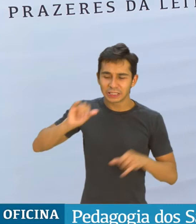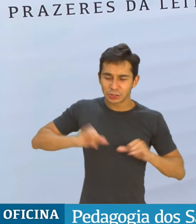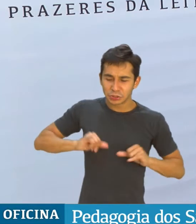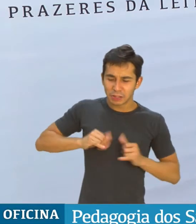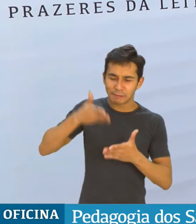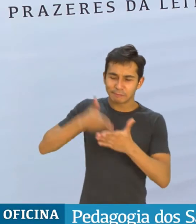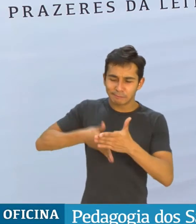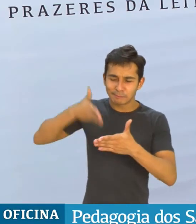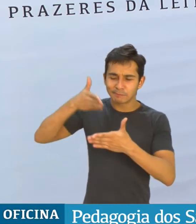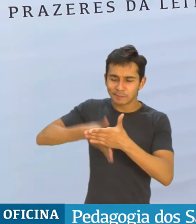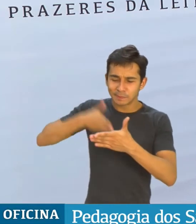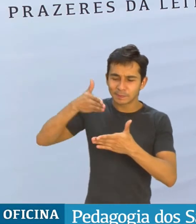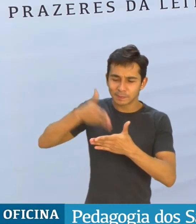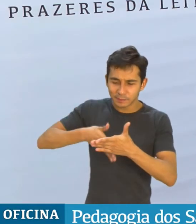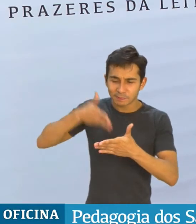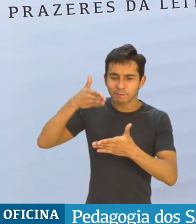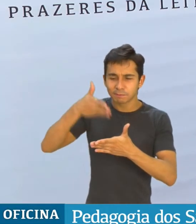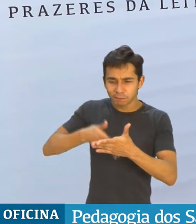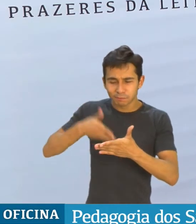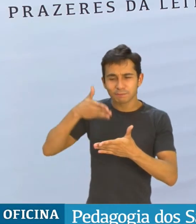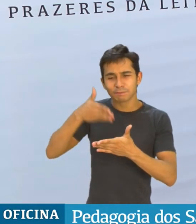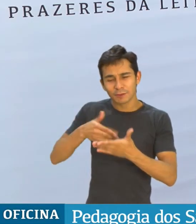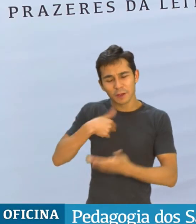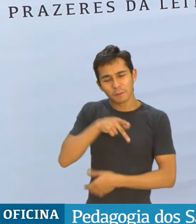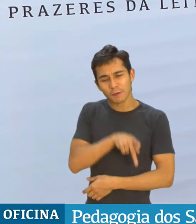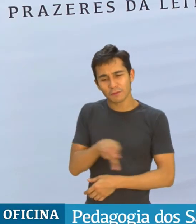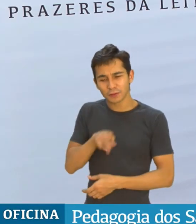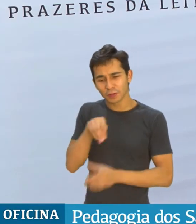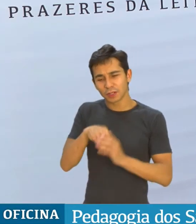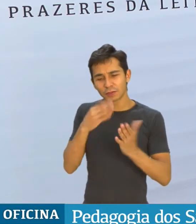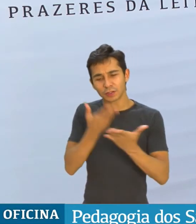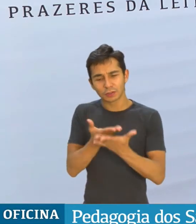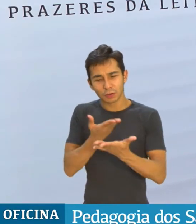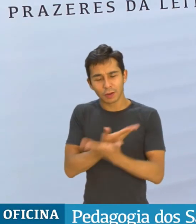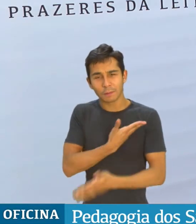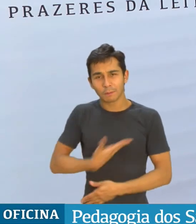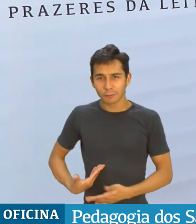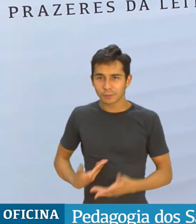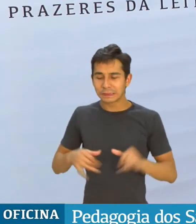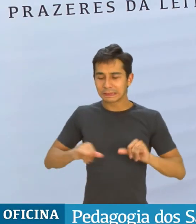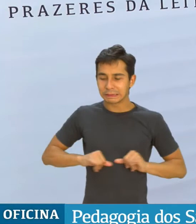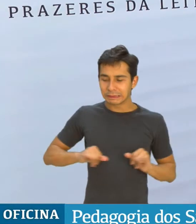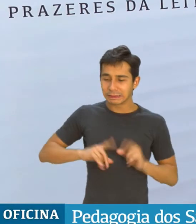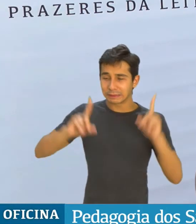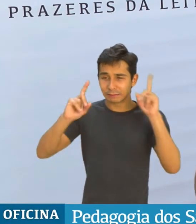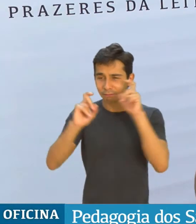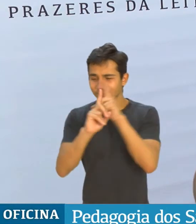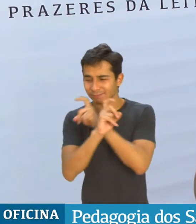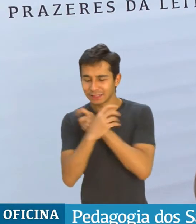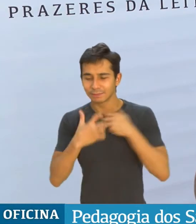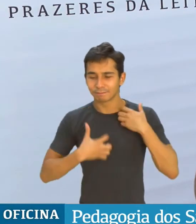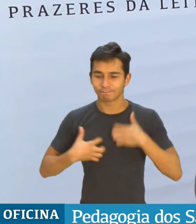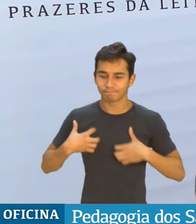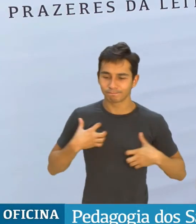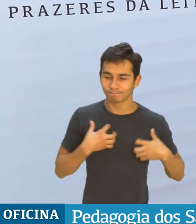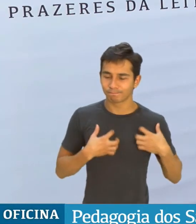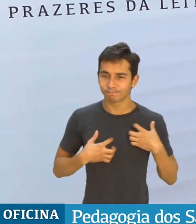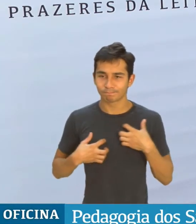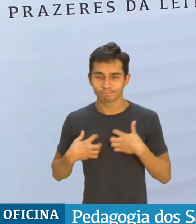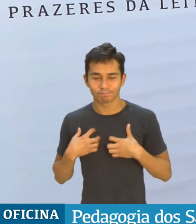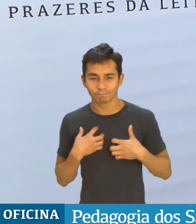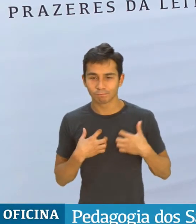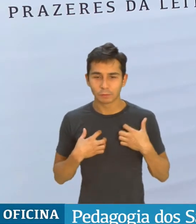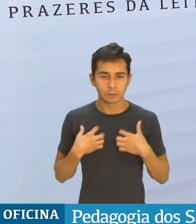e lá, eu, como professor de uma escola pública na Zona Leste de São Paulo, ia com muitas angústias, né,